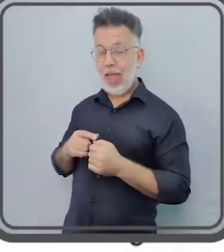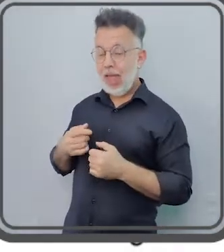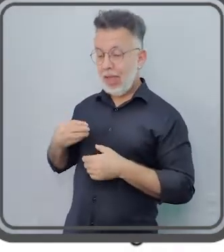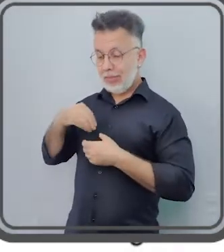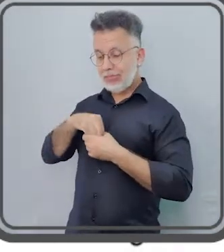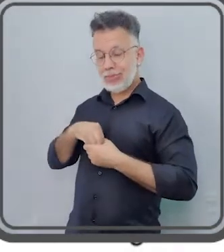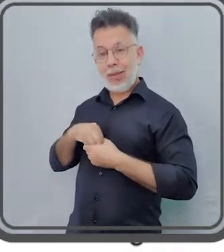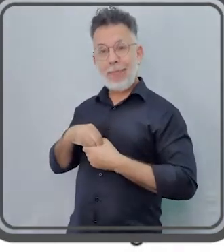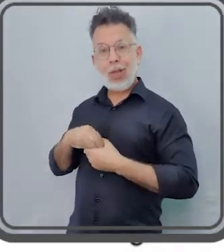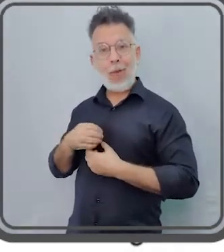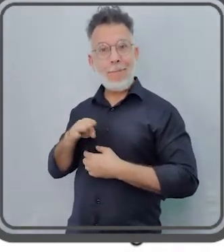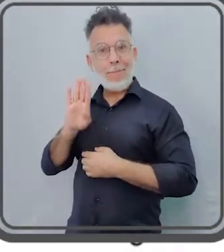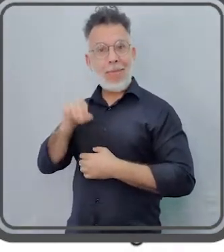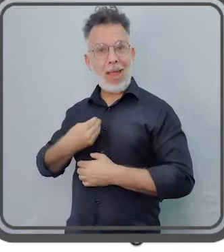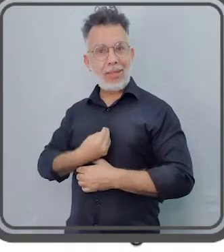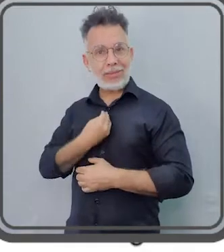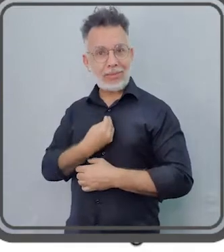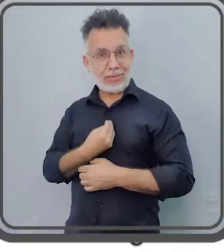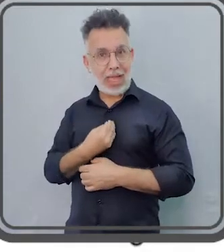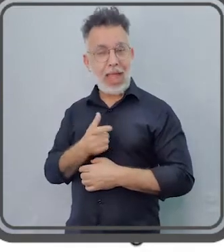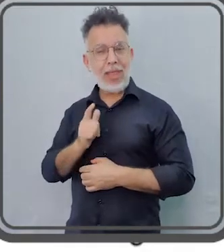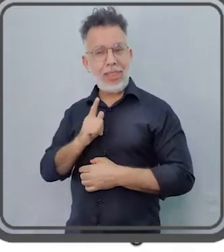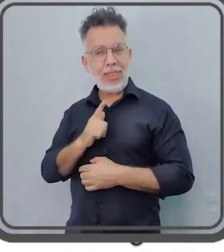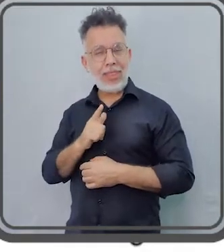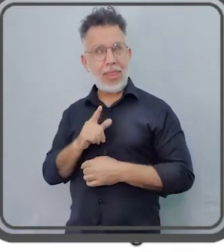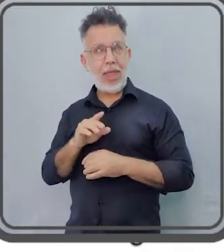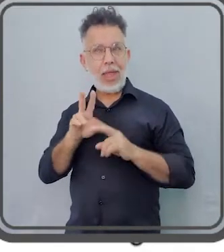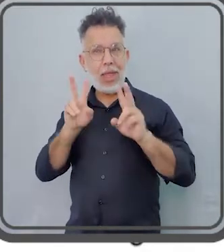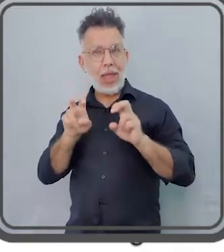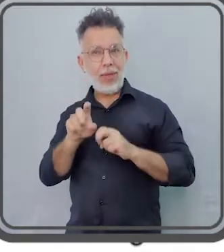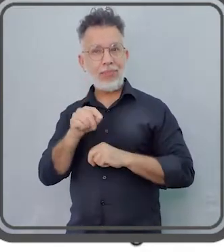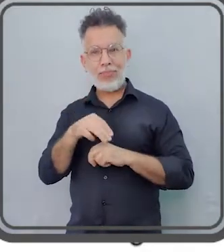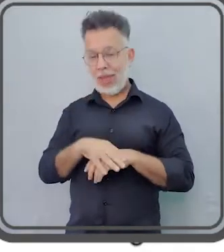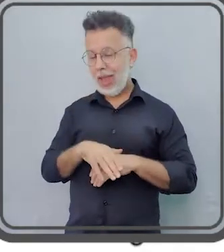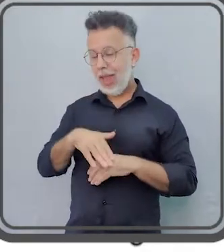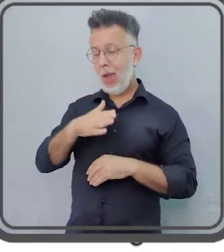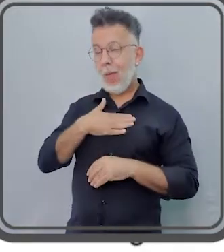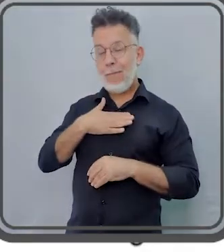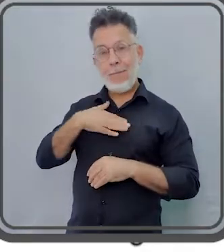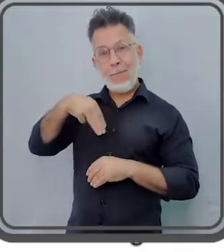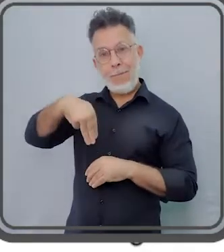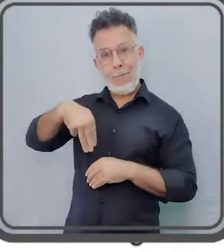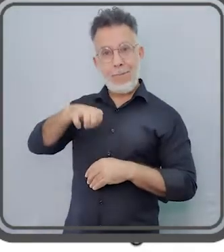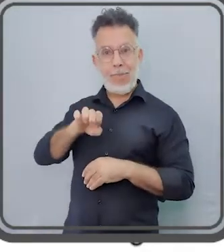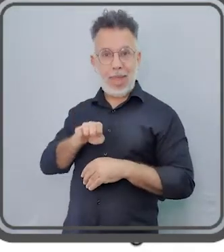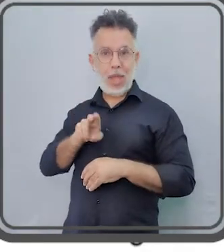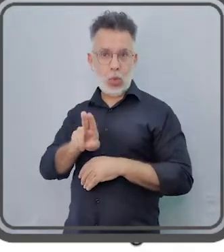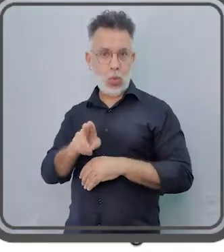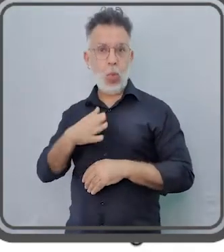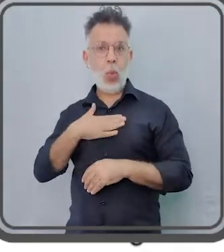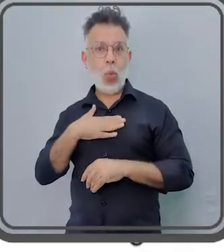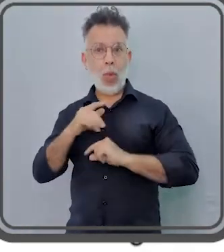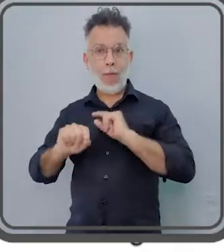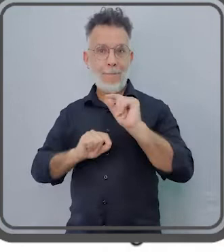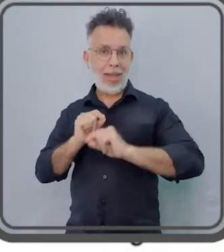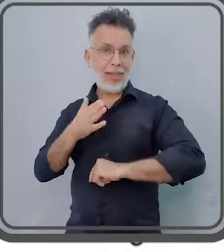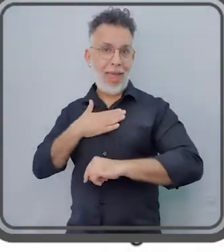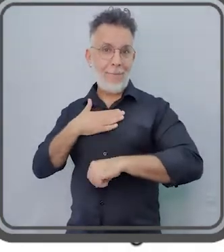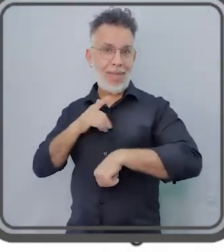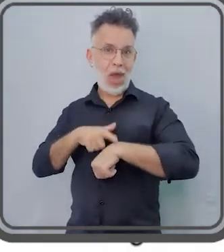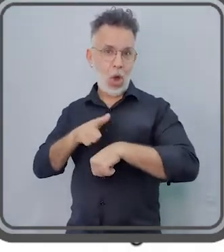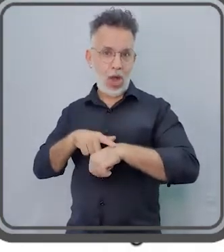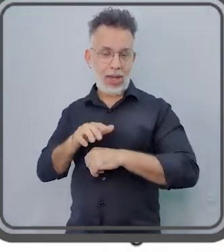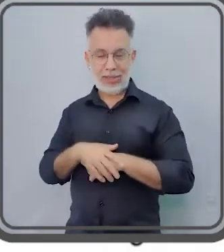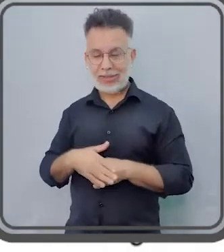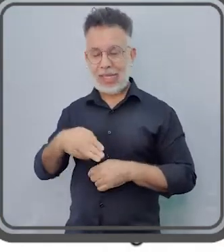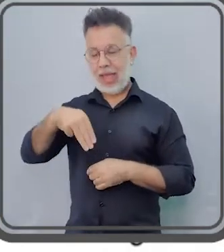até um termo em inglês, é o me time, o meu momento, né, a minha hora, essa coisa bem hedonista de se